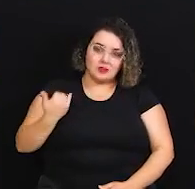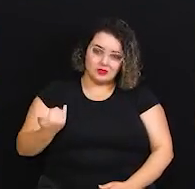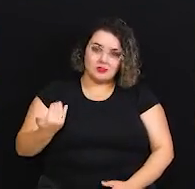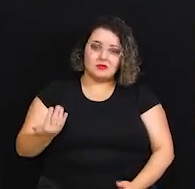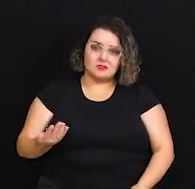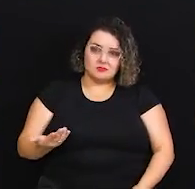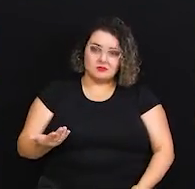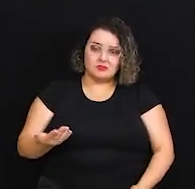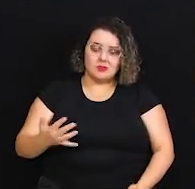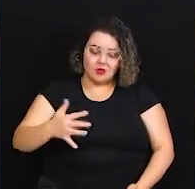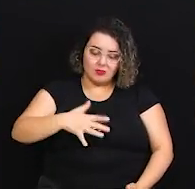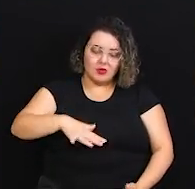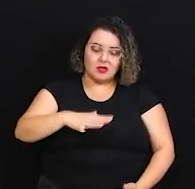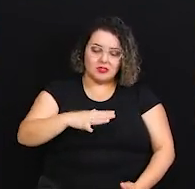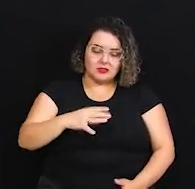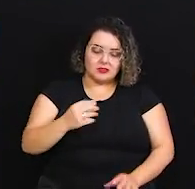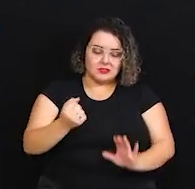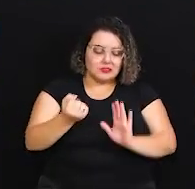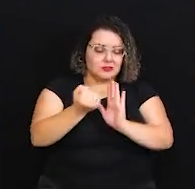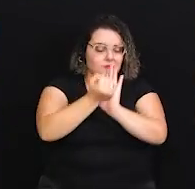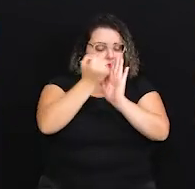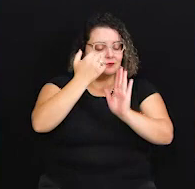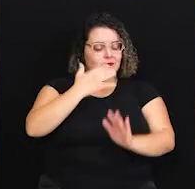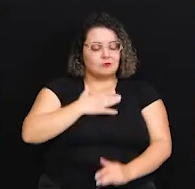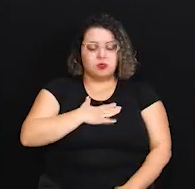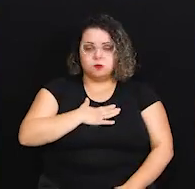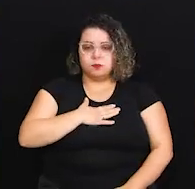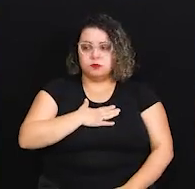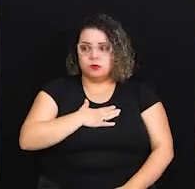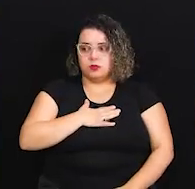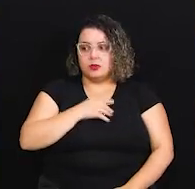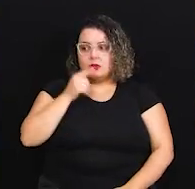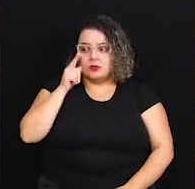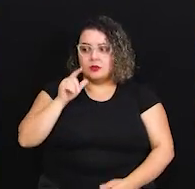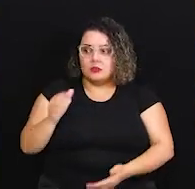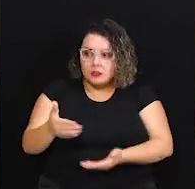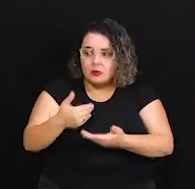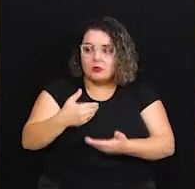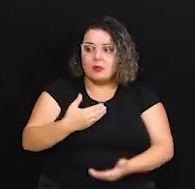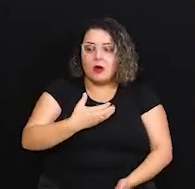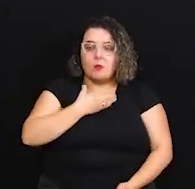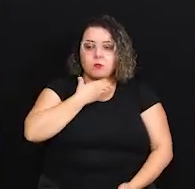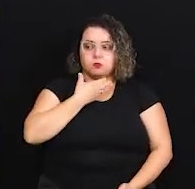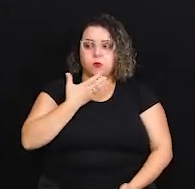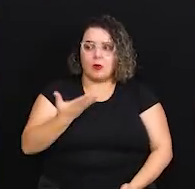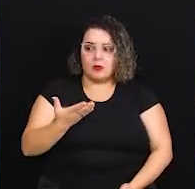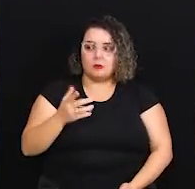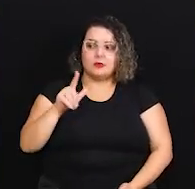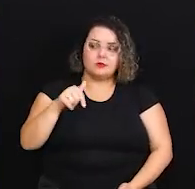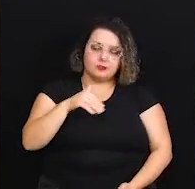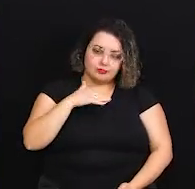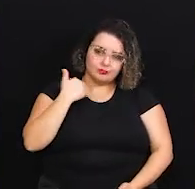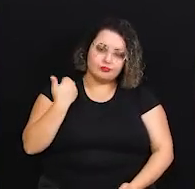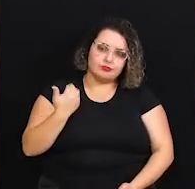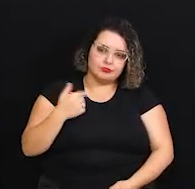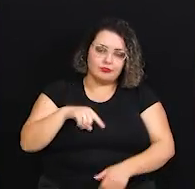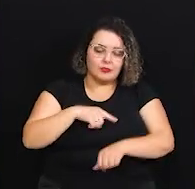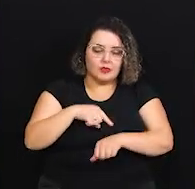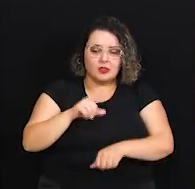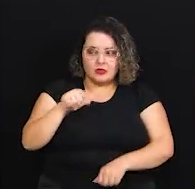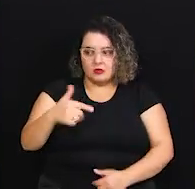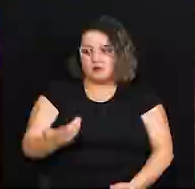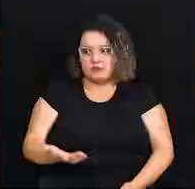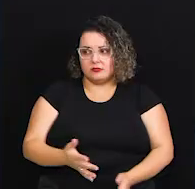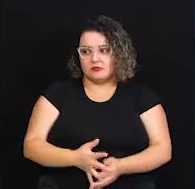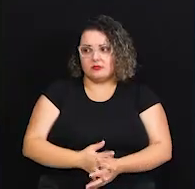uma área que me marcou muito, que a gente conseguiu até resgatar um animal, foi uma pombinha, porém ela acabou falecendo algumas horas depois e